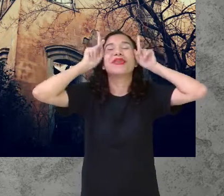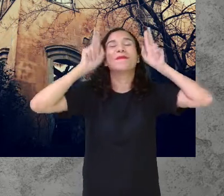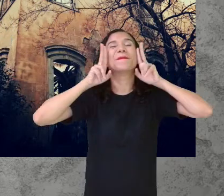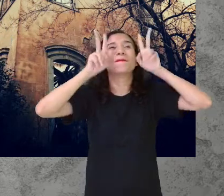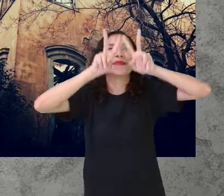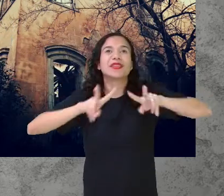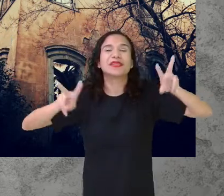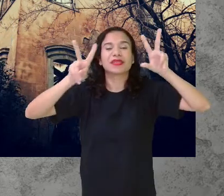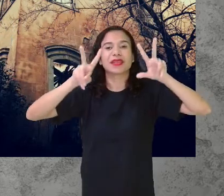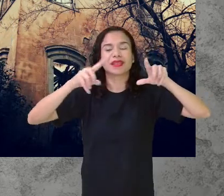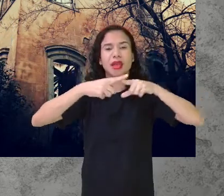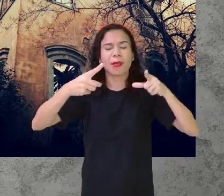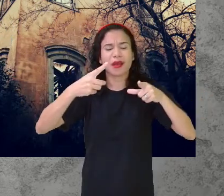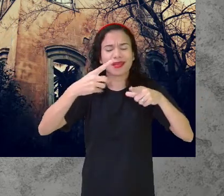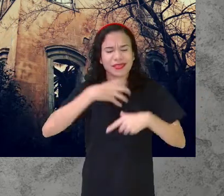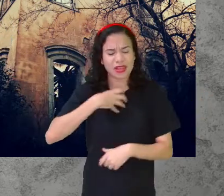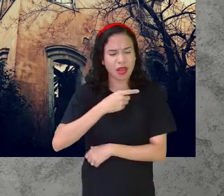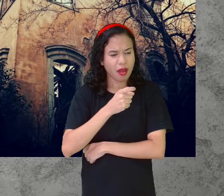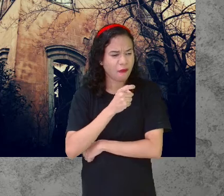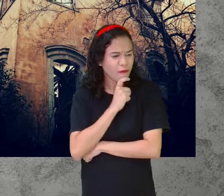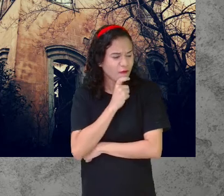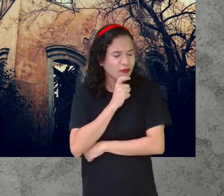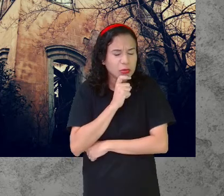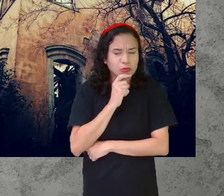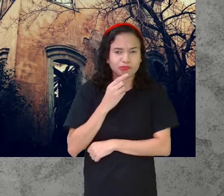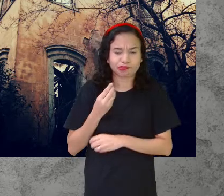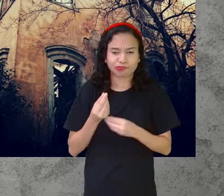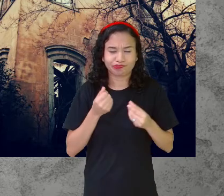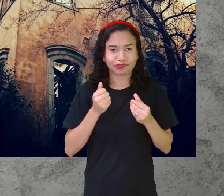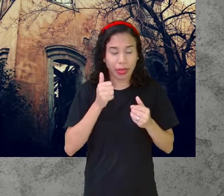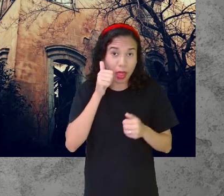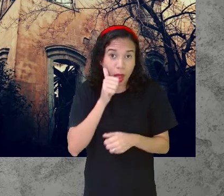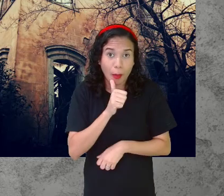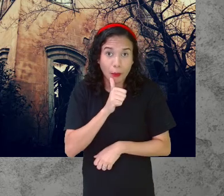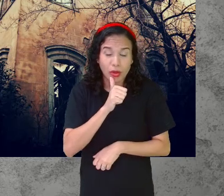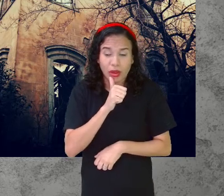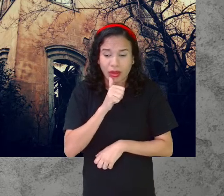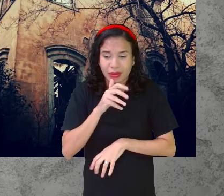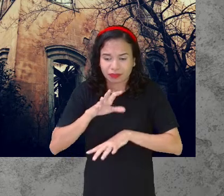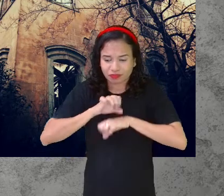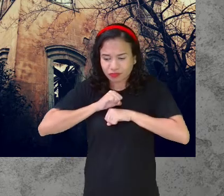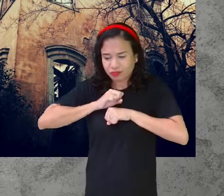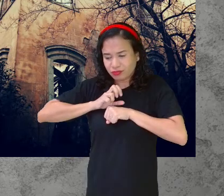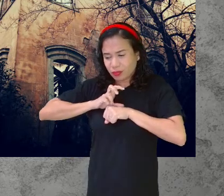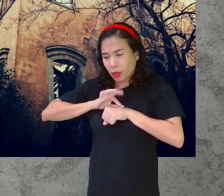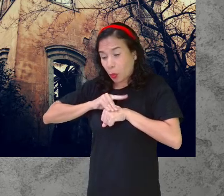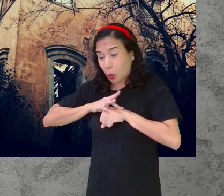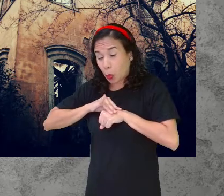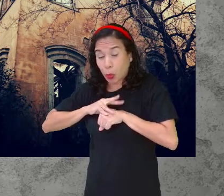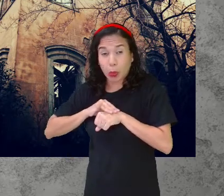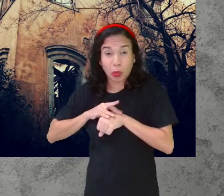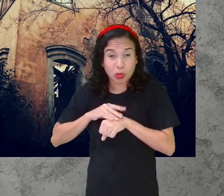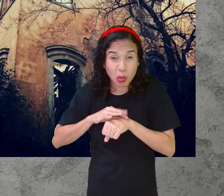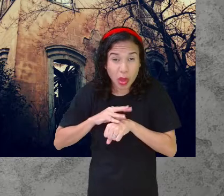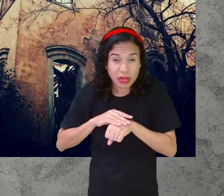sensação de frieza profunda. Alicia acabou adoecendo. Ela pegou